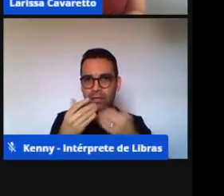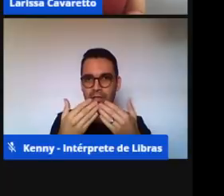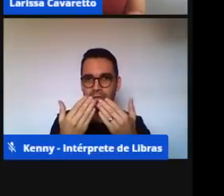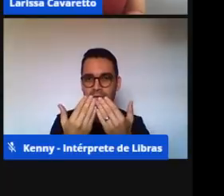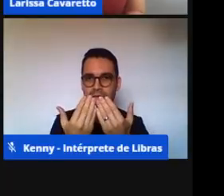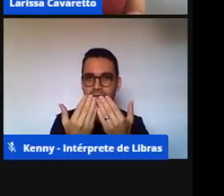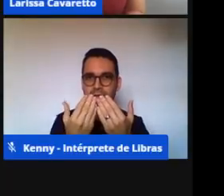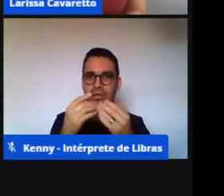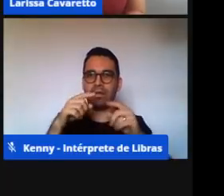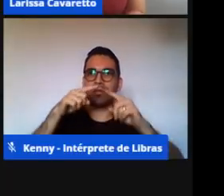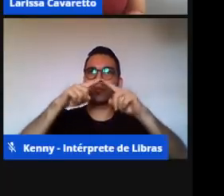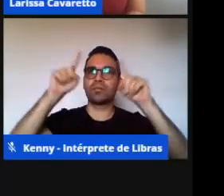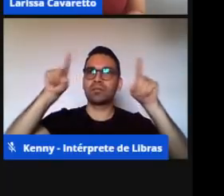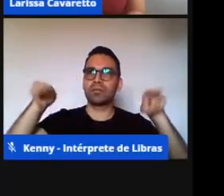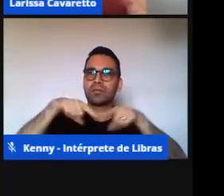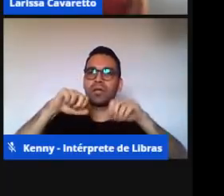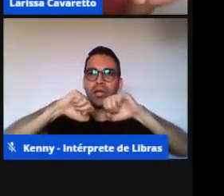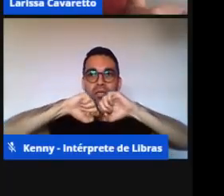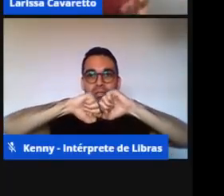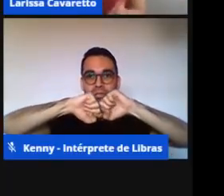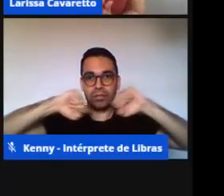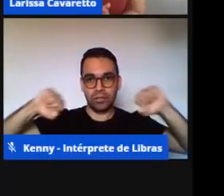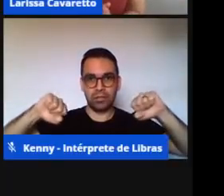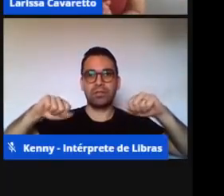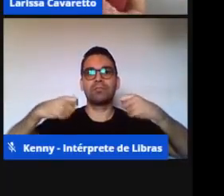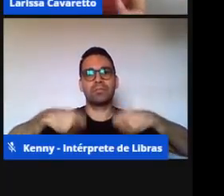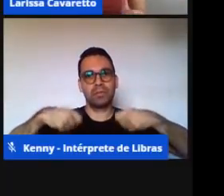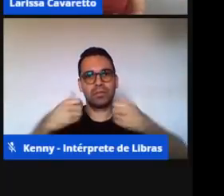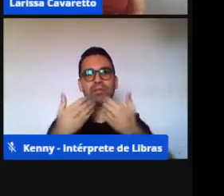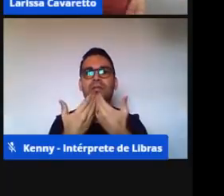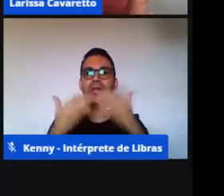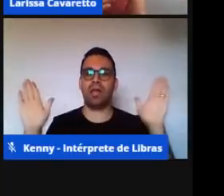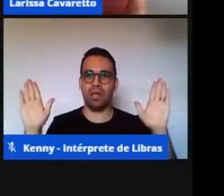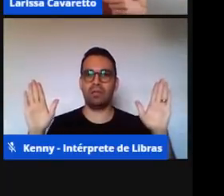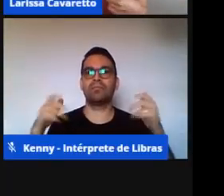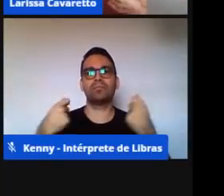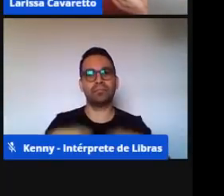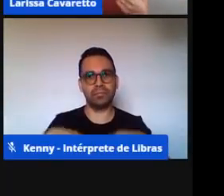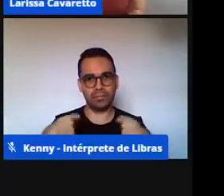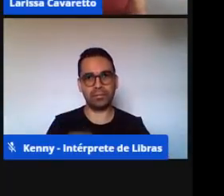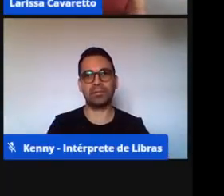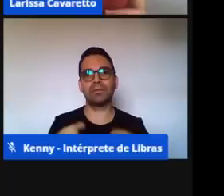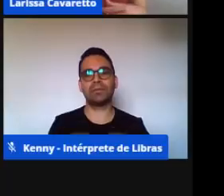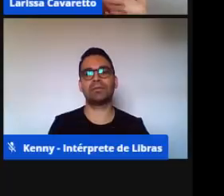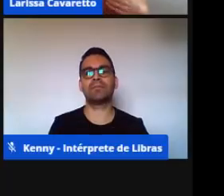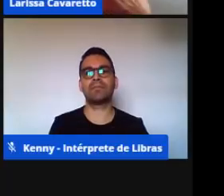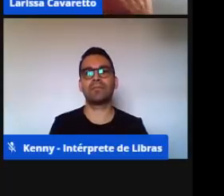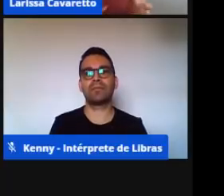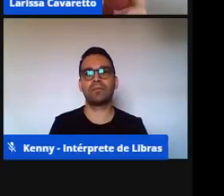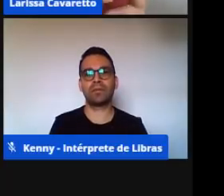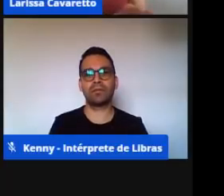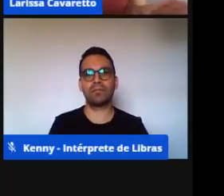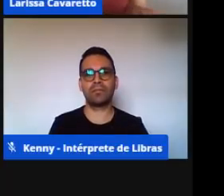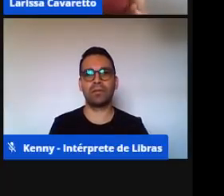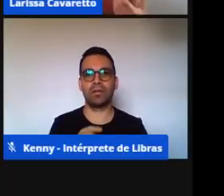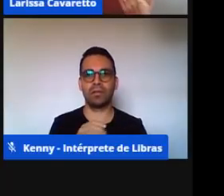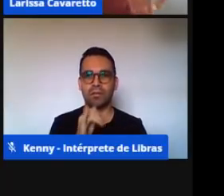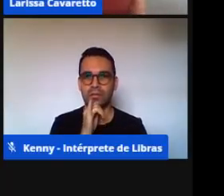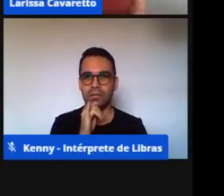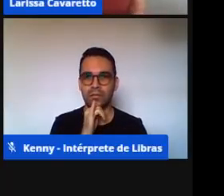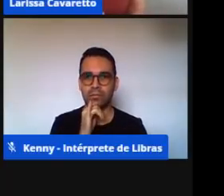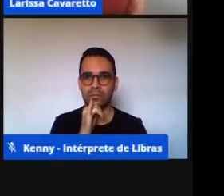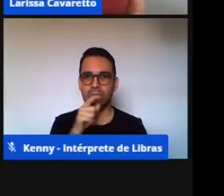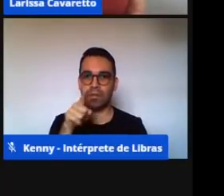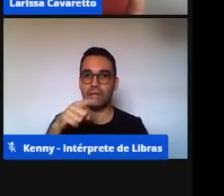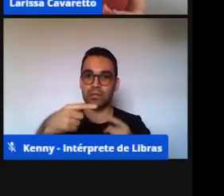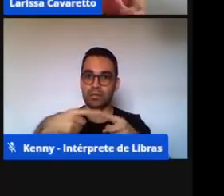distanciamento de 1,5 m não vai ficar muito cheio, mas cada turma que for lá sentar naquele refeitório, vocês